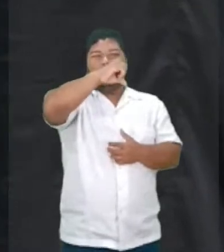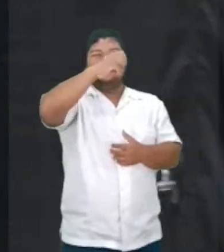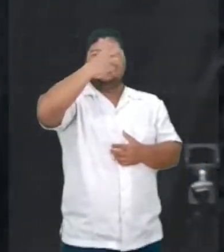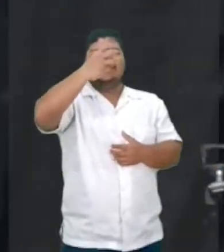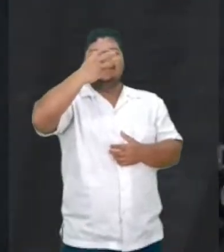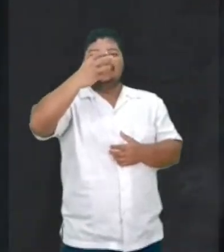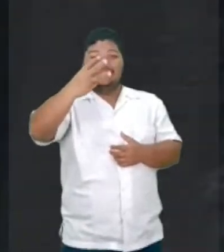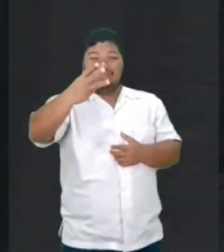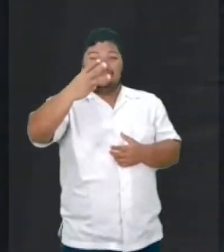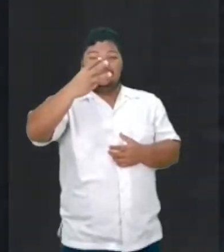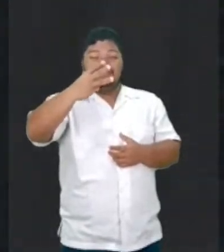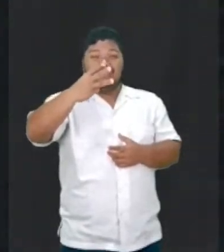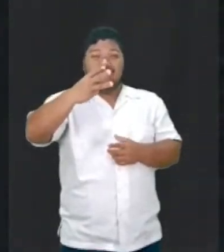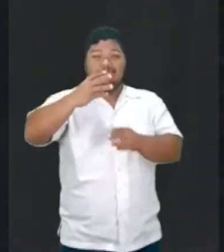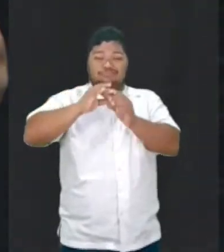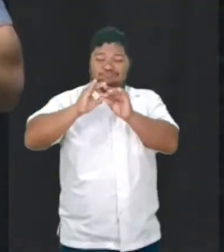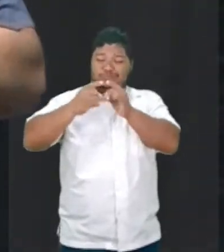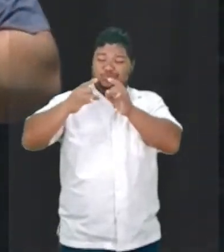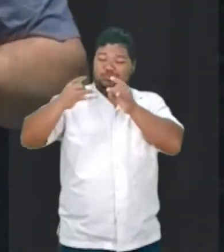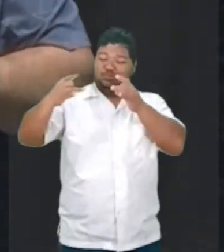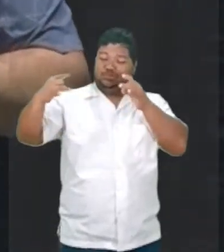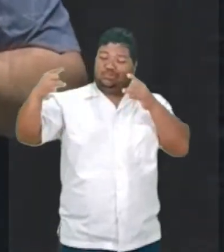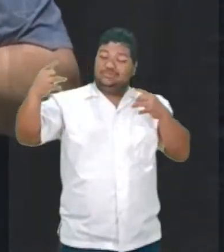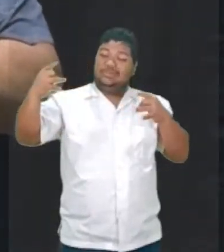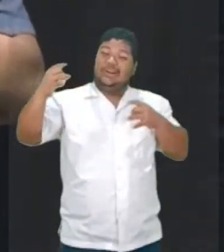de anos-luz. O que significa?